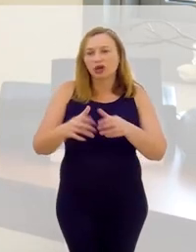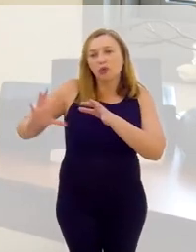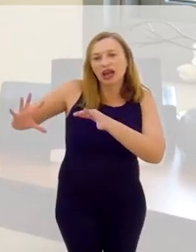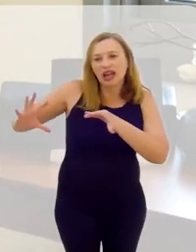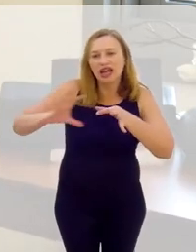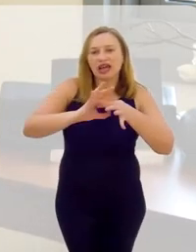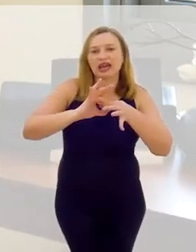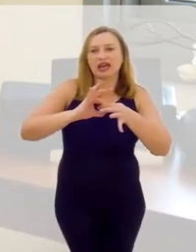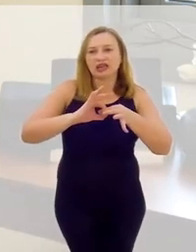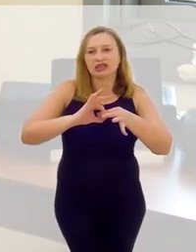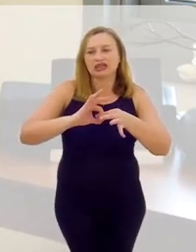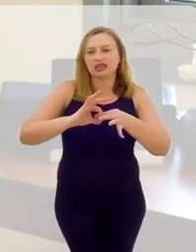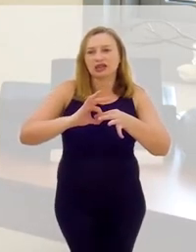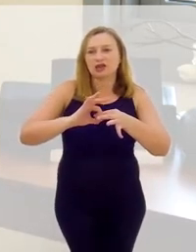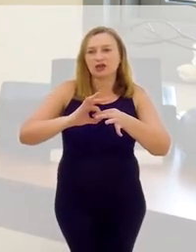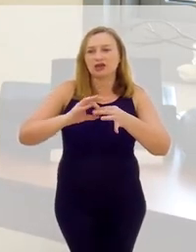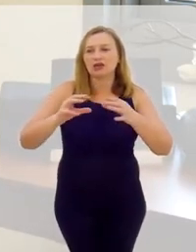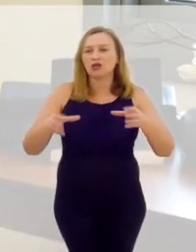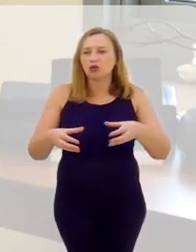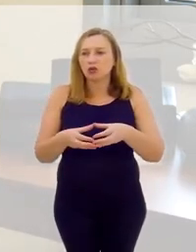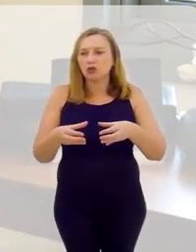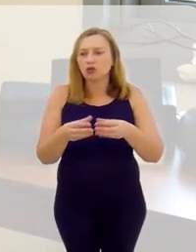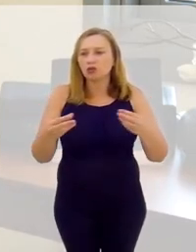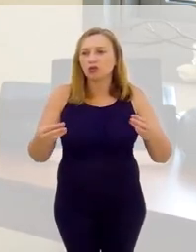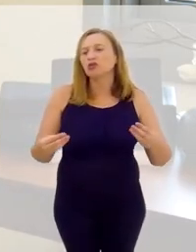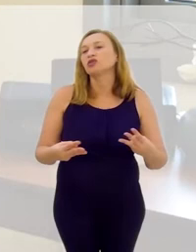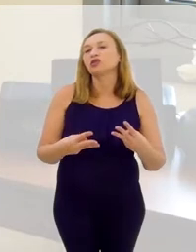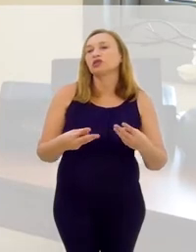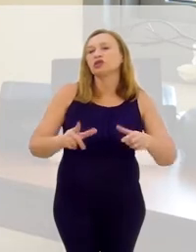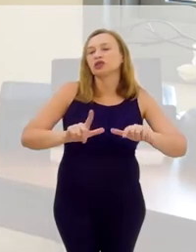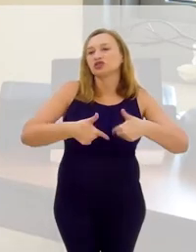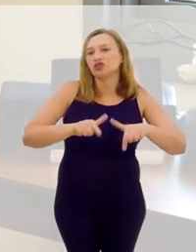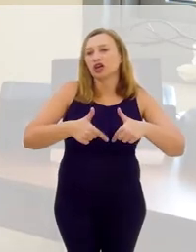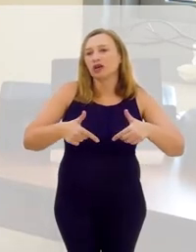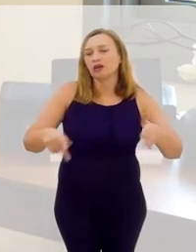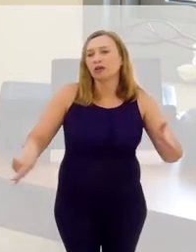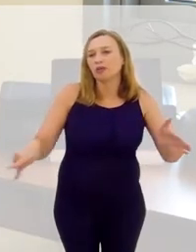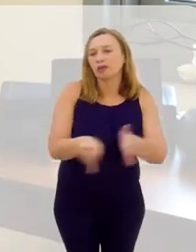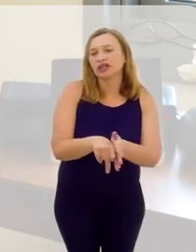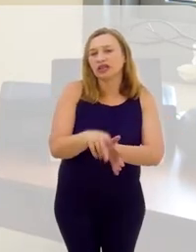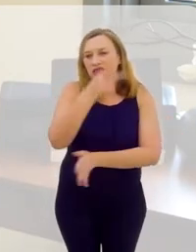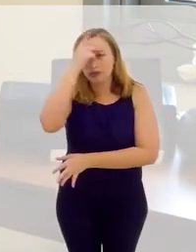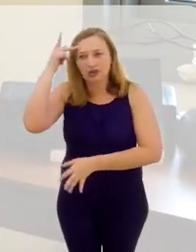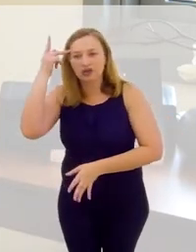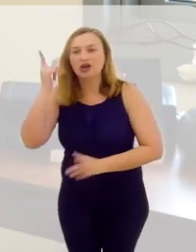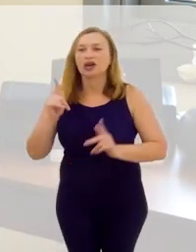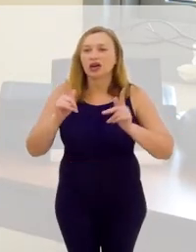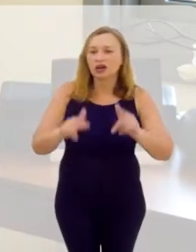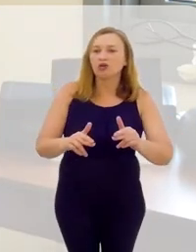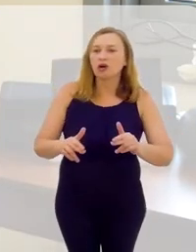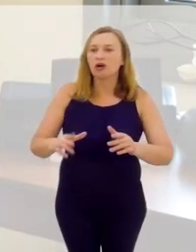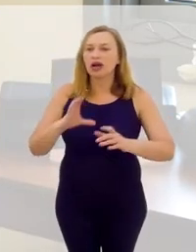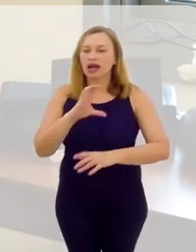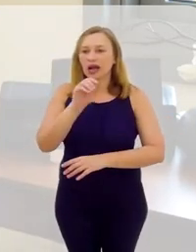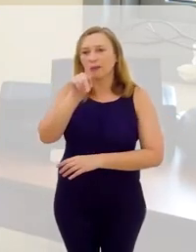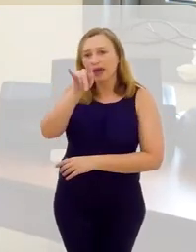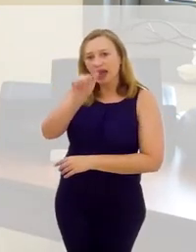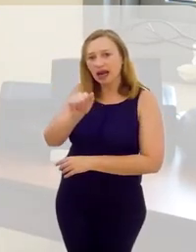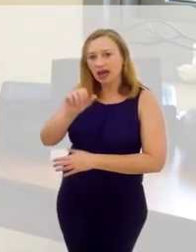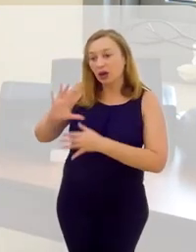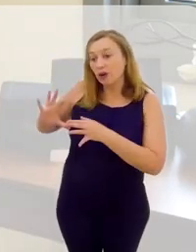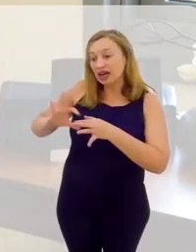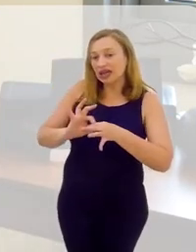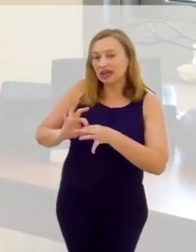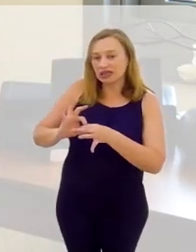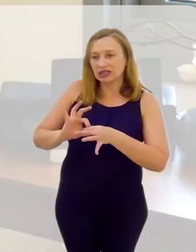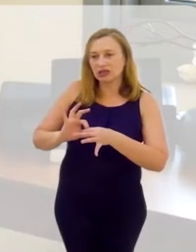ali, existe uma coligação à tribo de Israel. A pessoa passa a pertencer à tribo de Israel. Da mesma forma, o batismo que é feito na